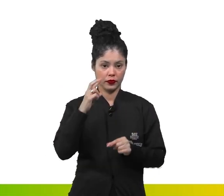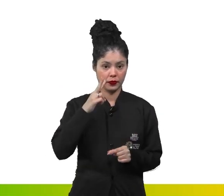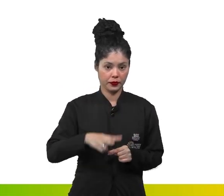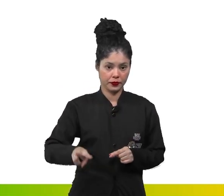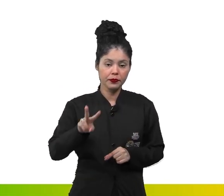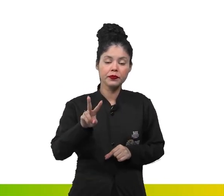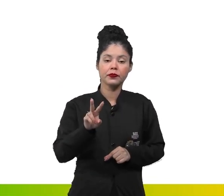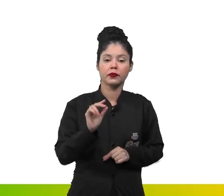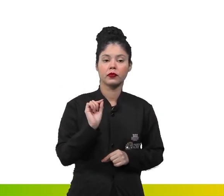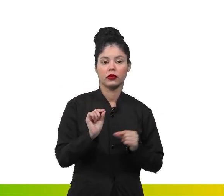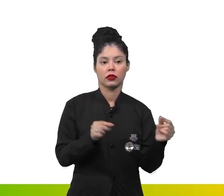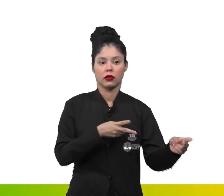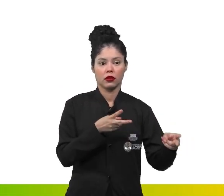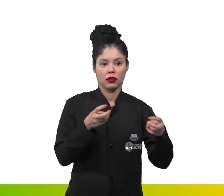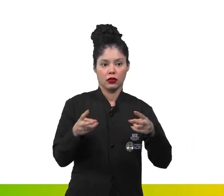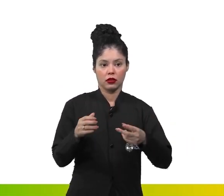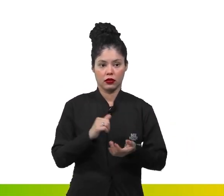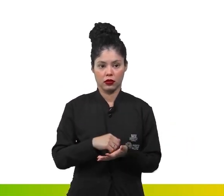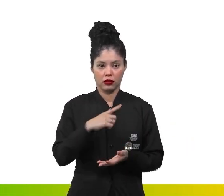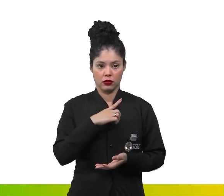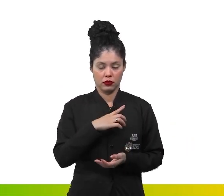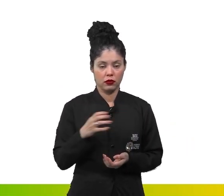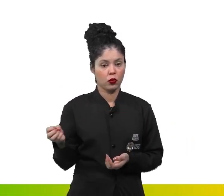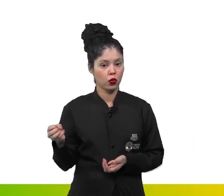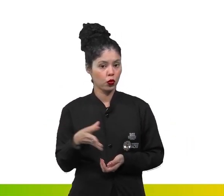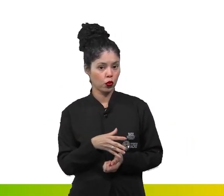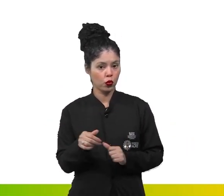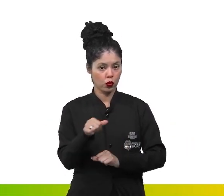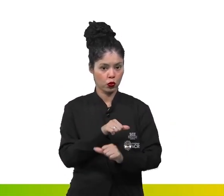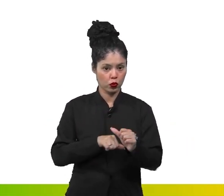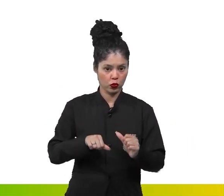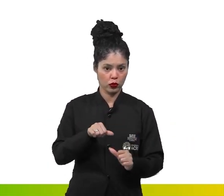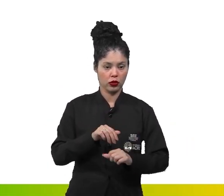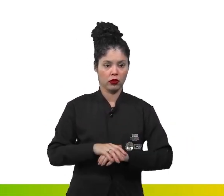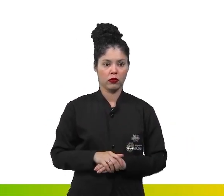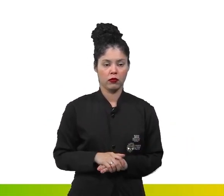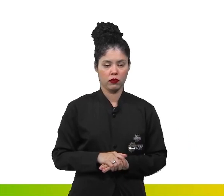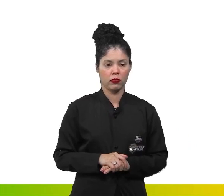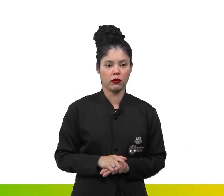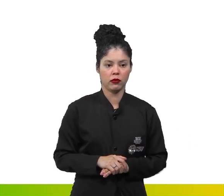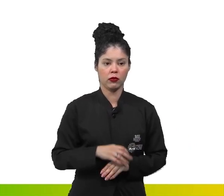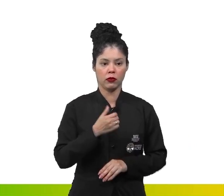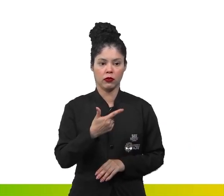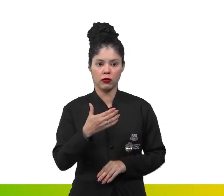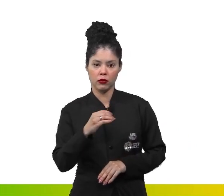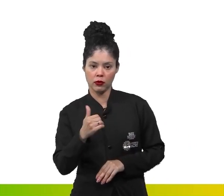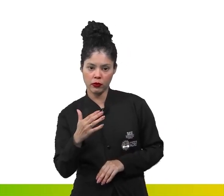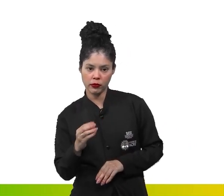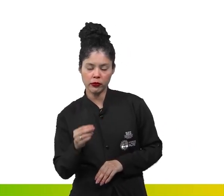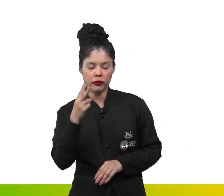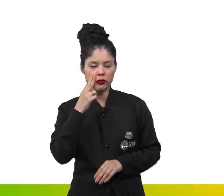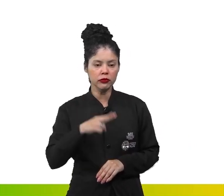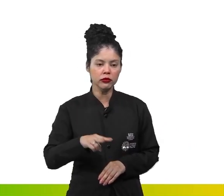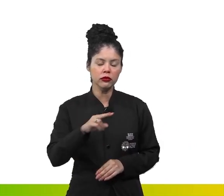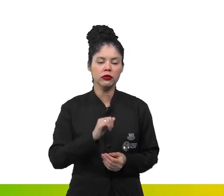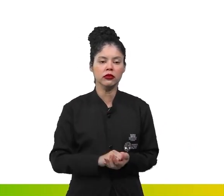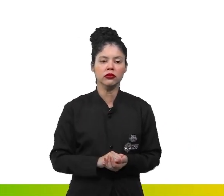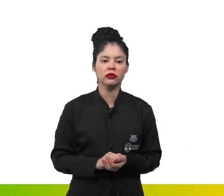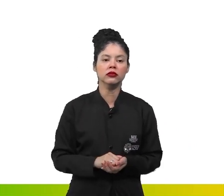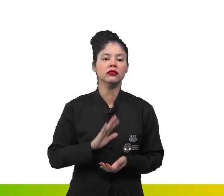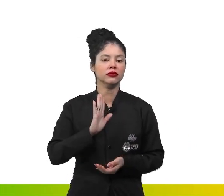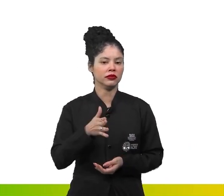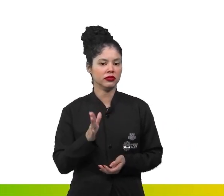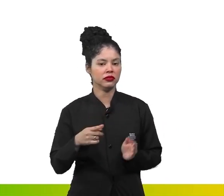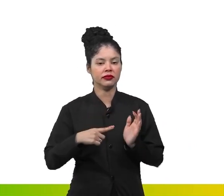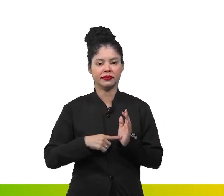pega a parte do corpo e vai observar, a gente tem novas mudanças. Em 2010, vocês podem observar que a pirâmide aí